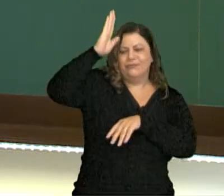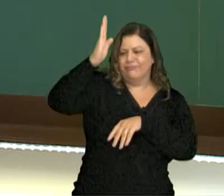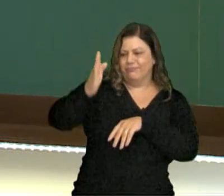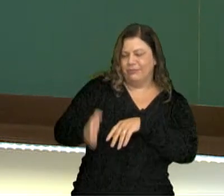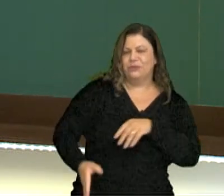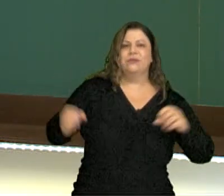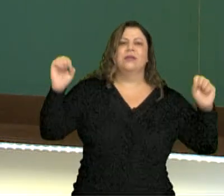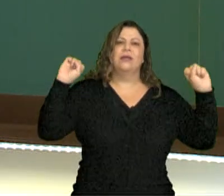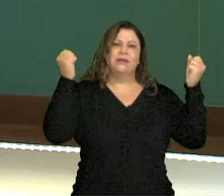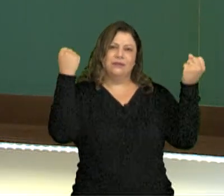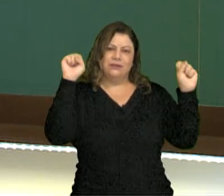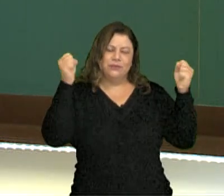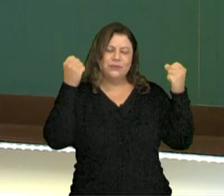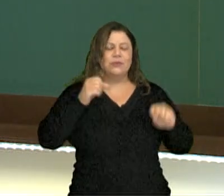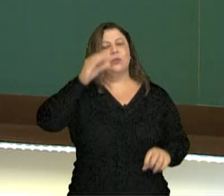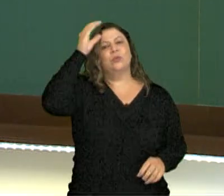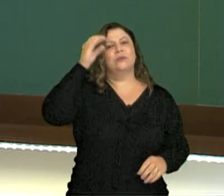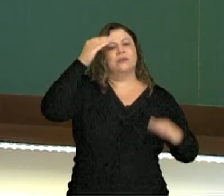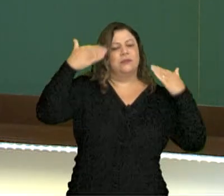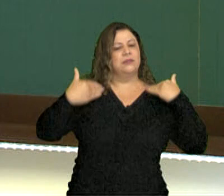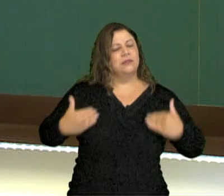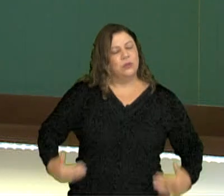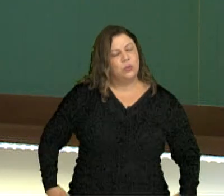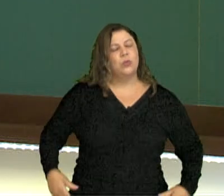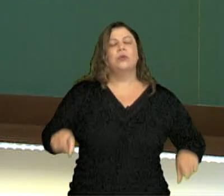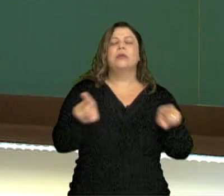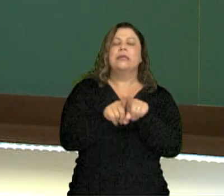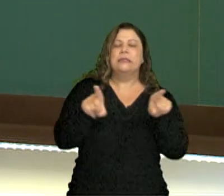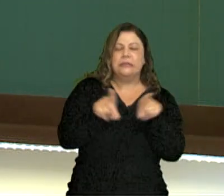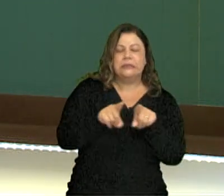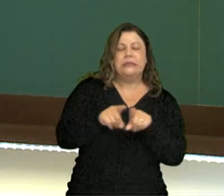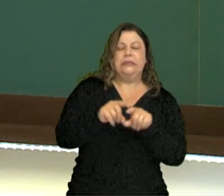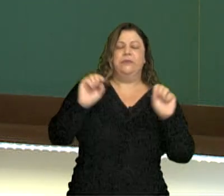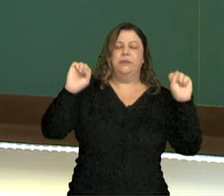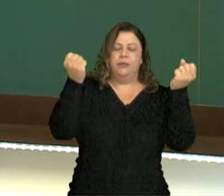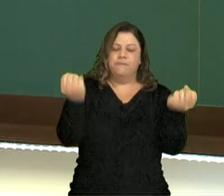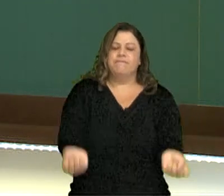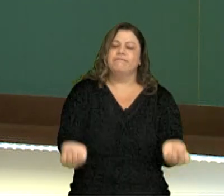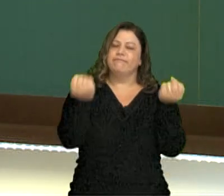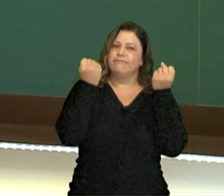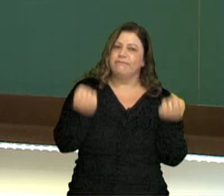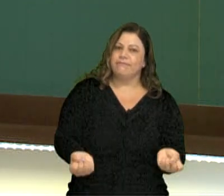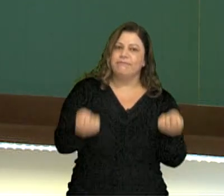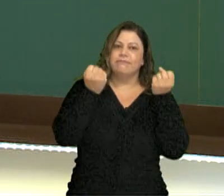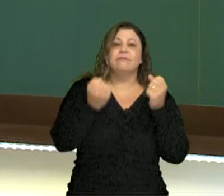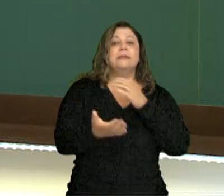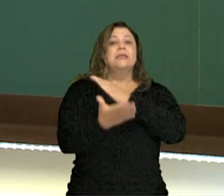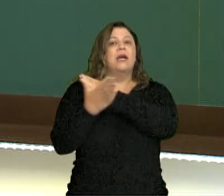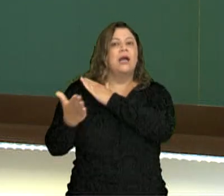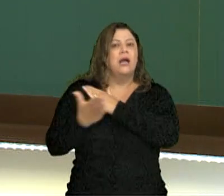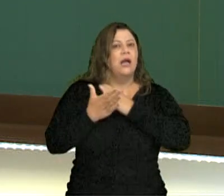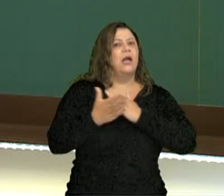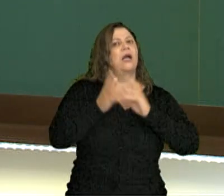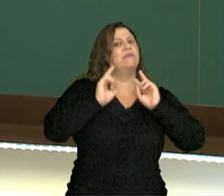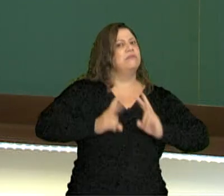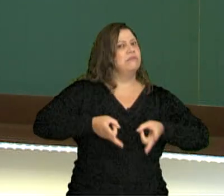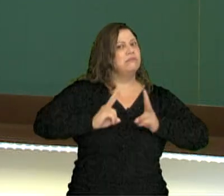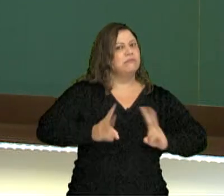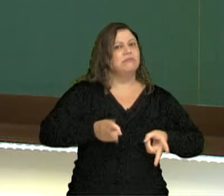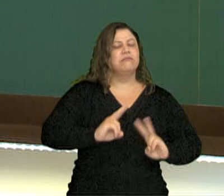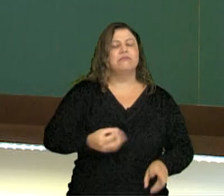ginásticas, tanto de conscientização corporal como de condicionamento físico, elas auxiliam a manter uma vida